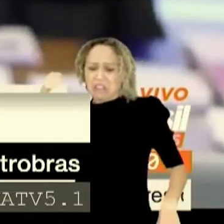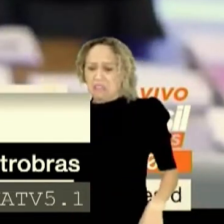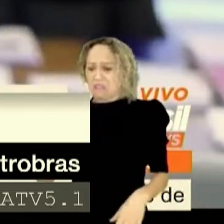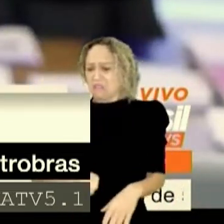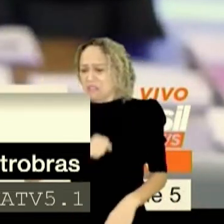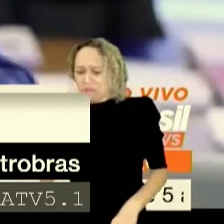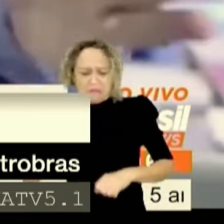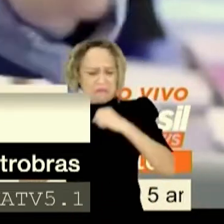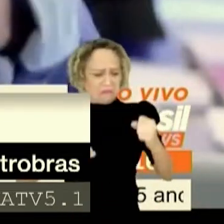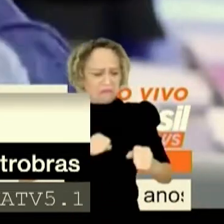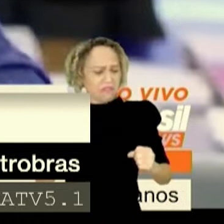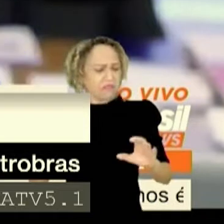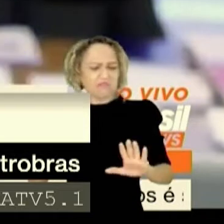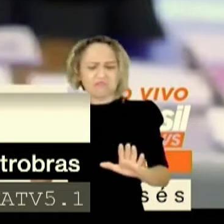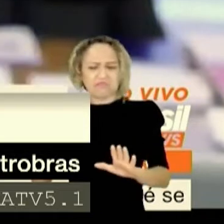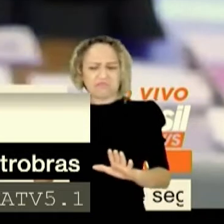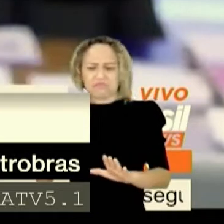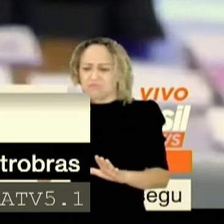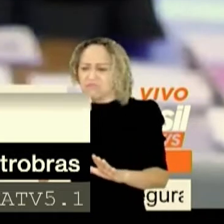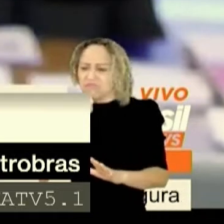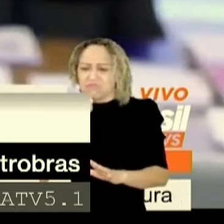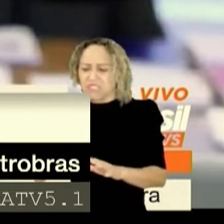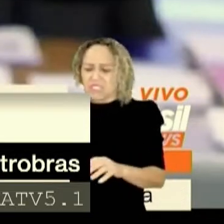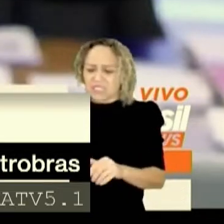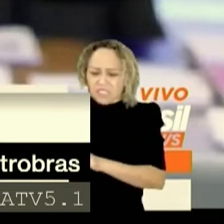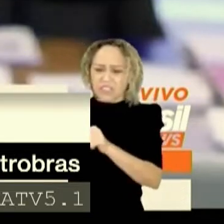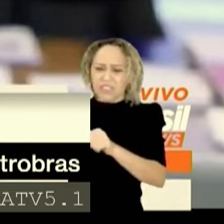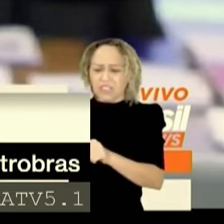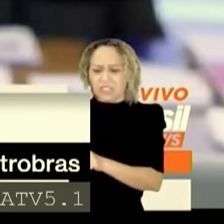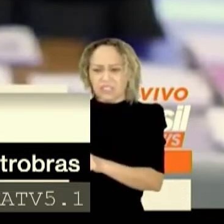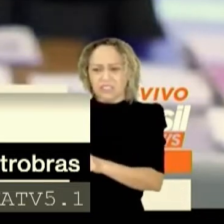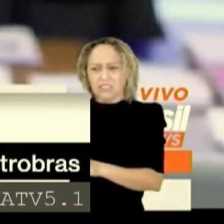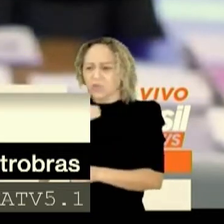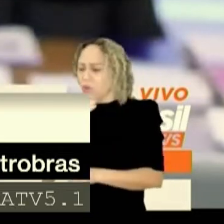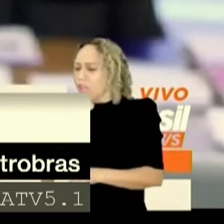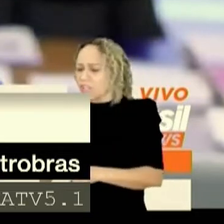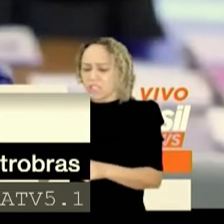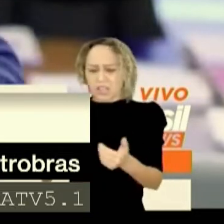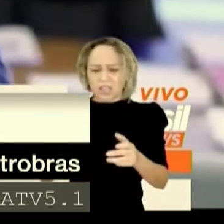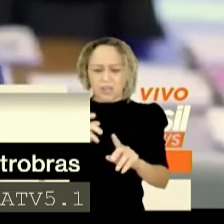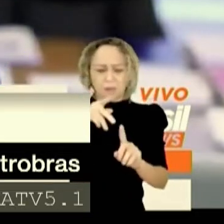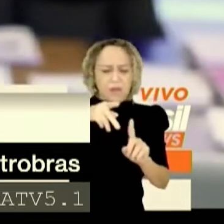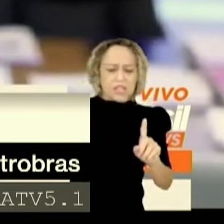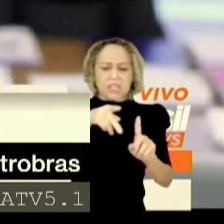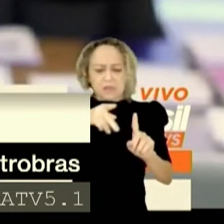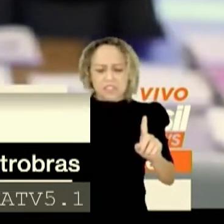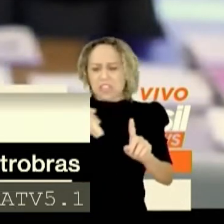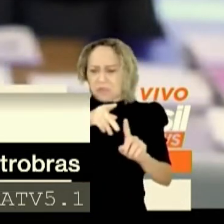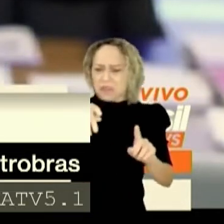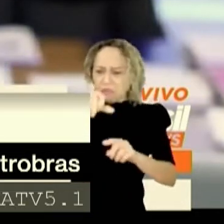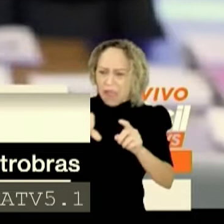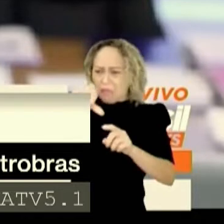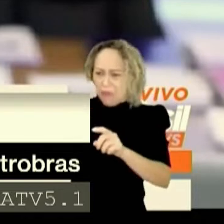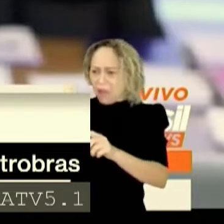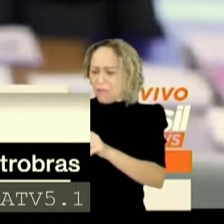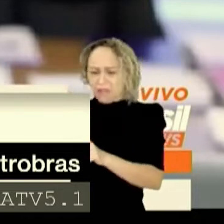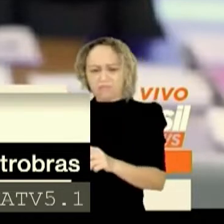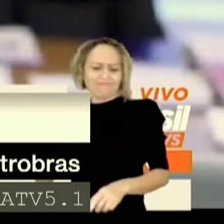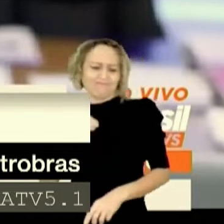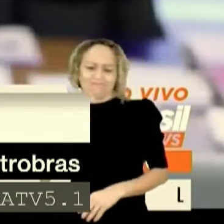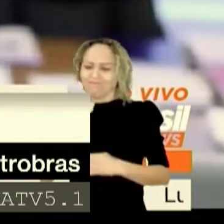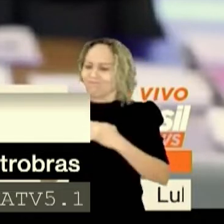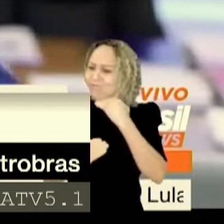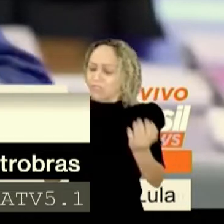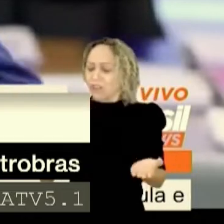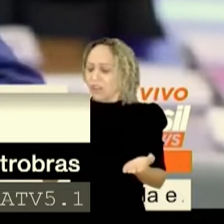Se a Petrobras é tão importante, assuma ele a presidência da Petrobras. O que ele tem é ter coragem. Porque, na